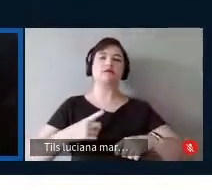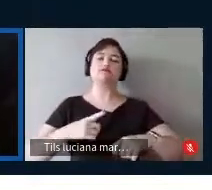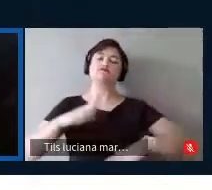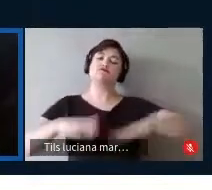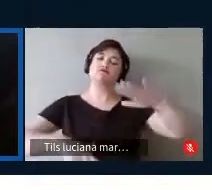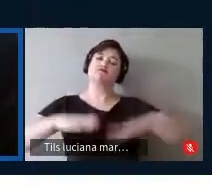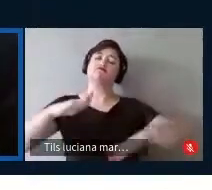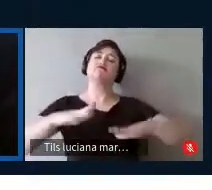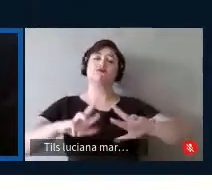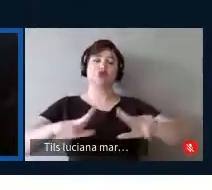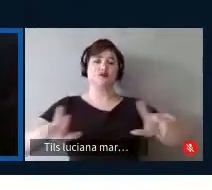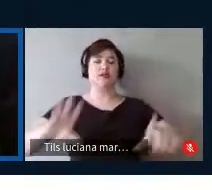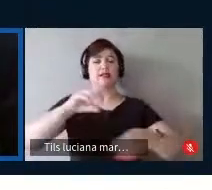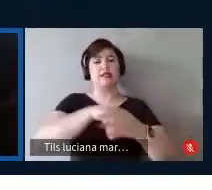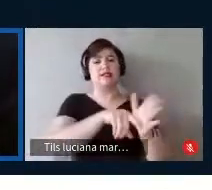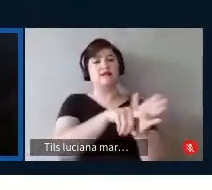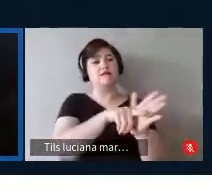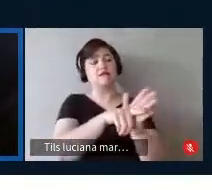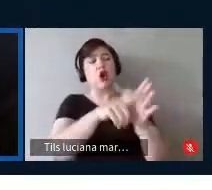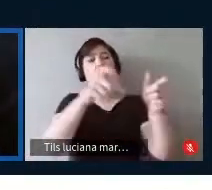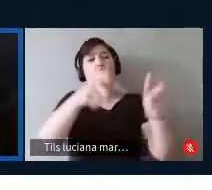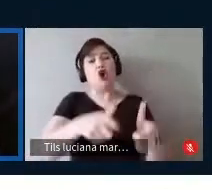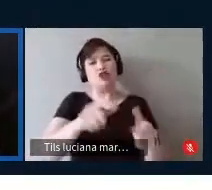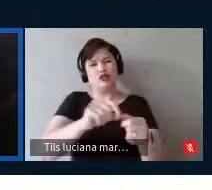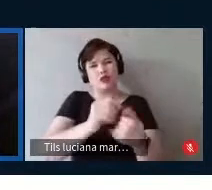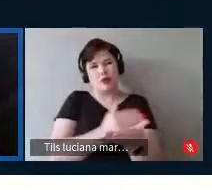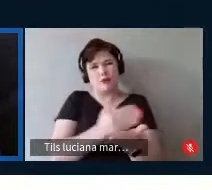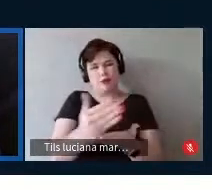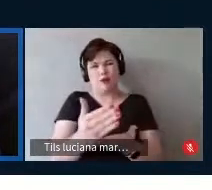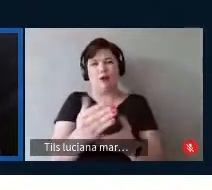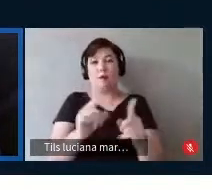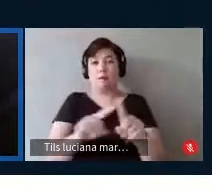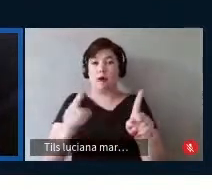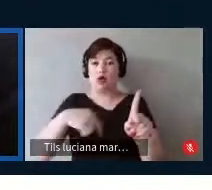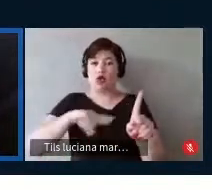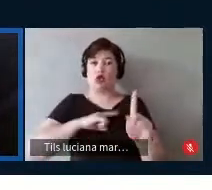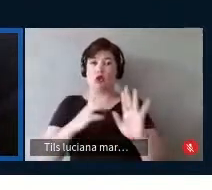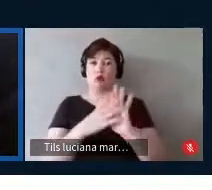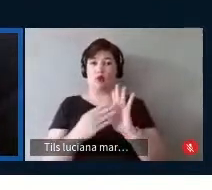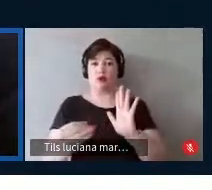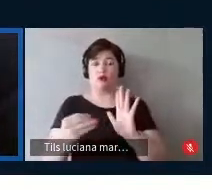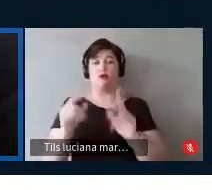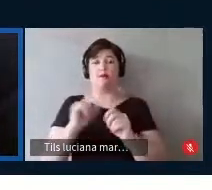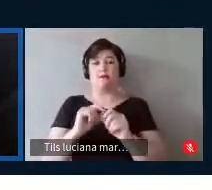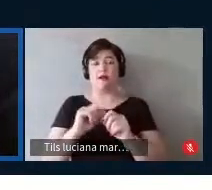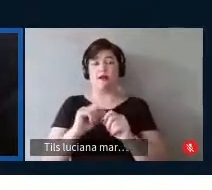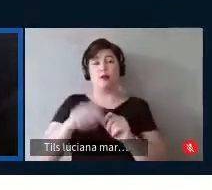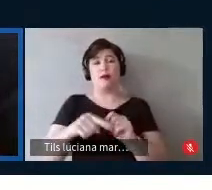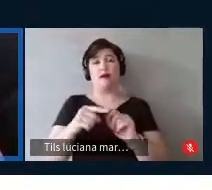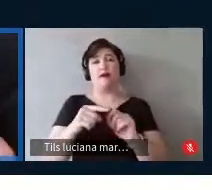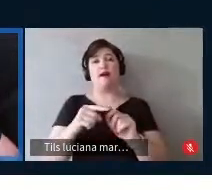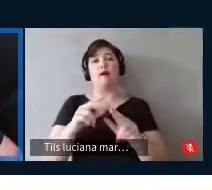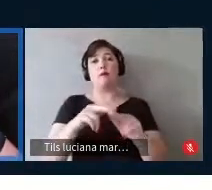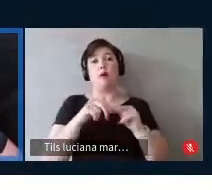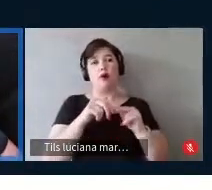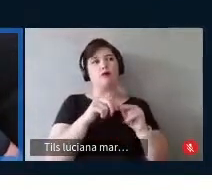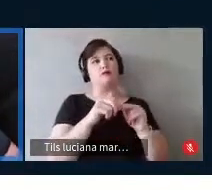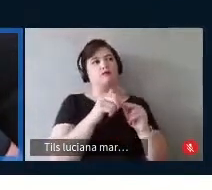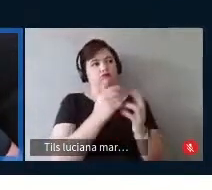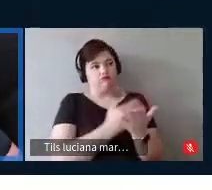pesquisa é feita. Mas, como o nosso modelo de competência é elaborado a partir do modelo de Patrícia